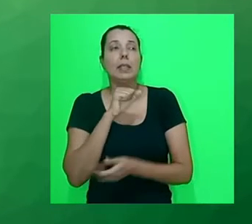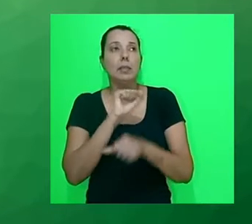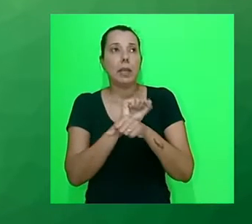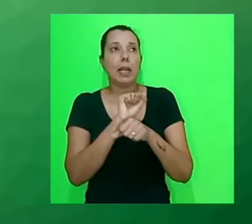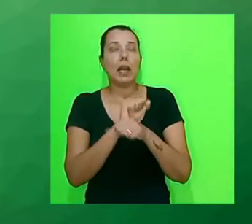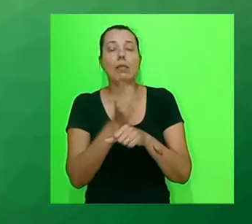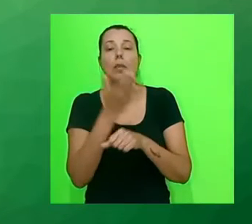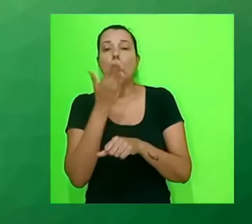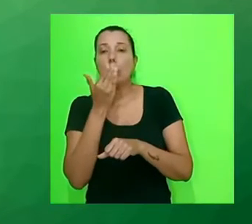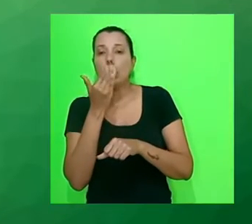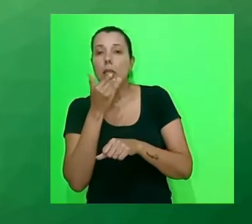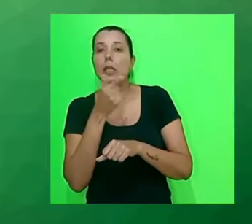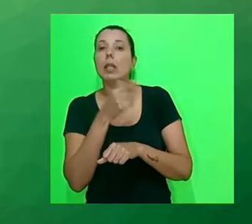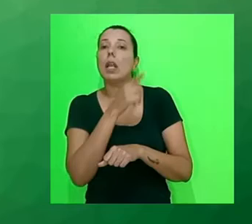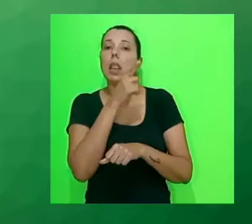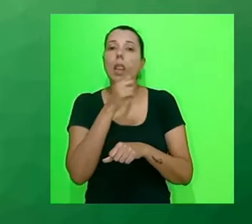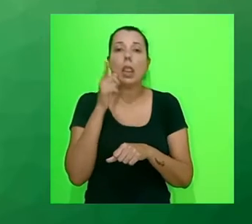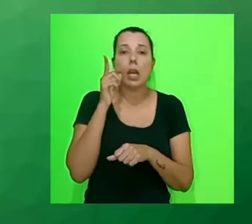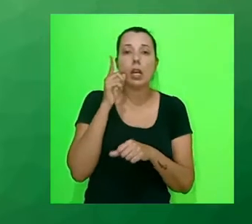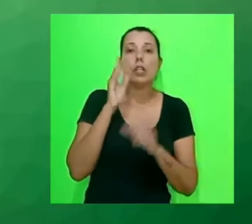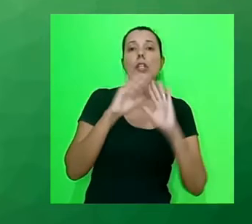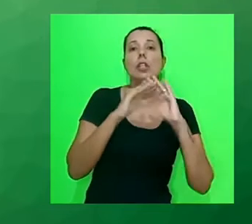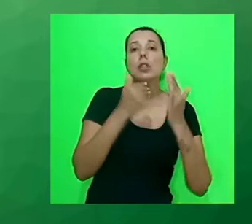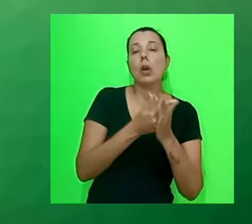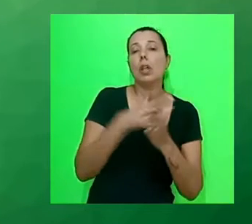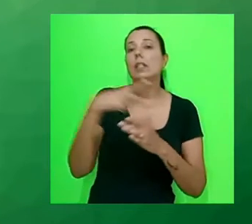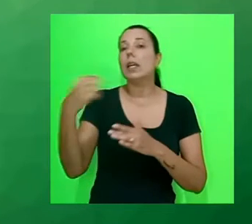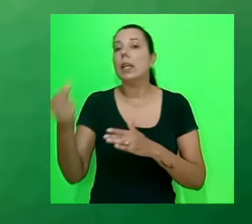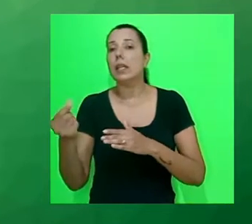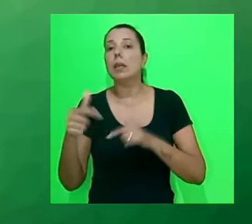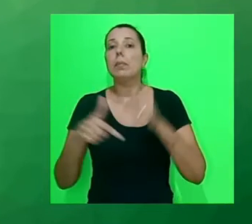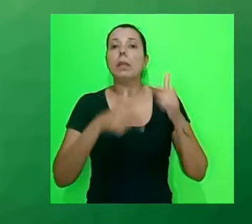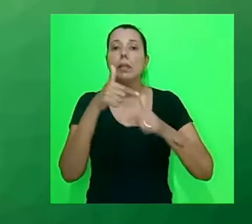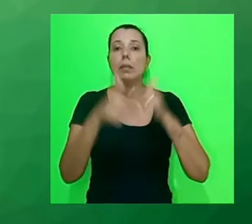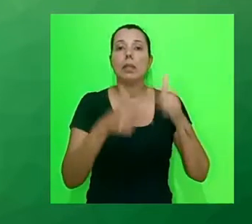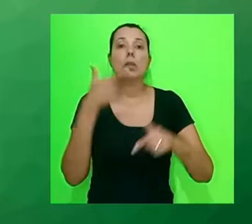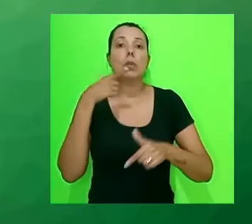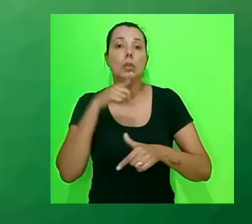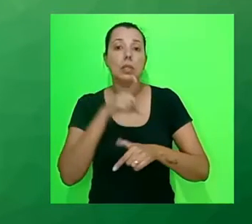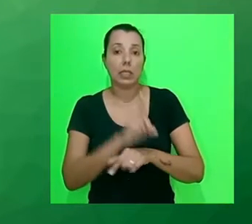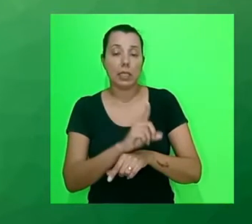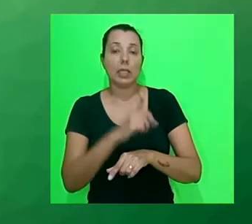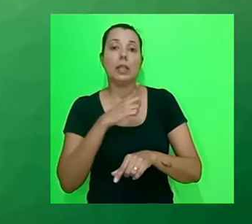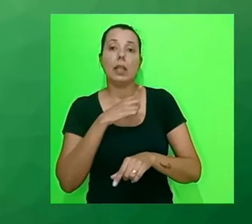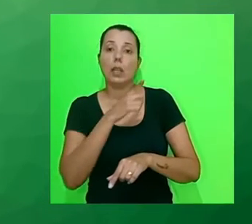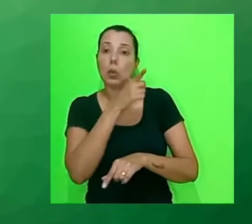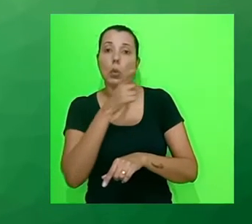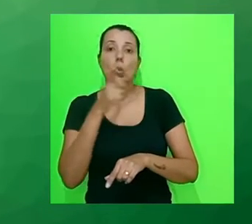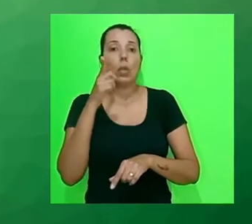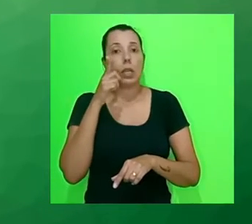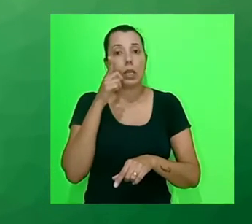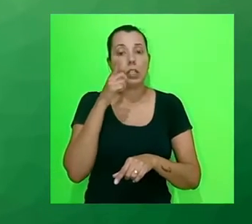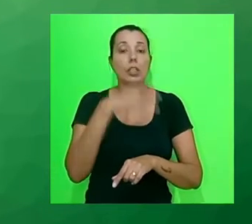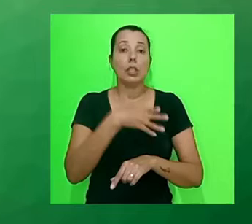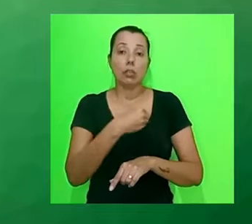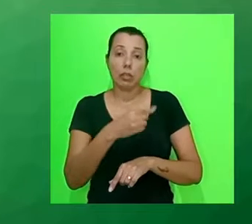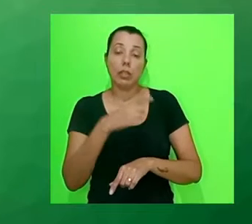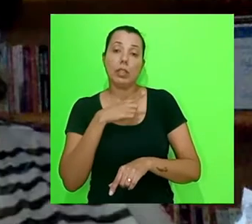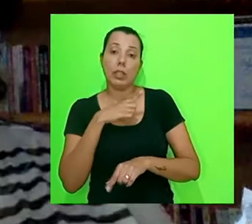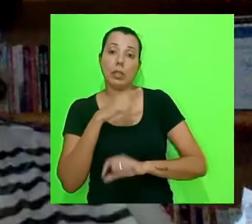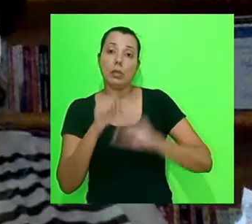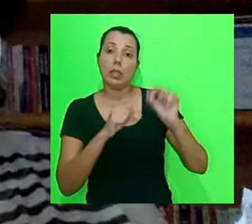isso torna-se um problema. No Distrito Federal, a gente tem algumas iniciativas, né, nesse sentido, mas é importante a